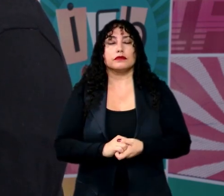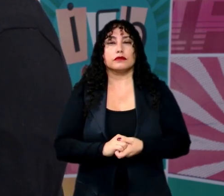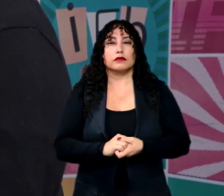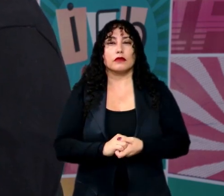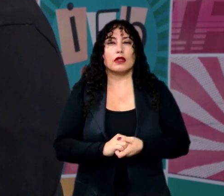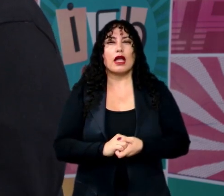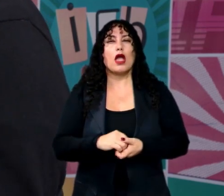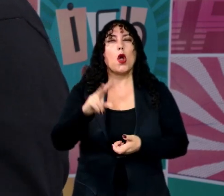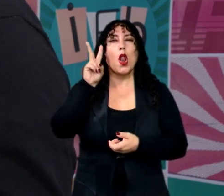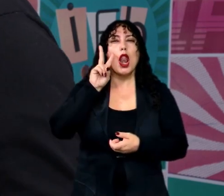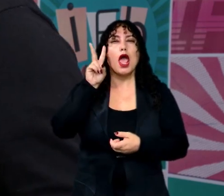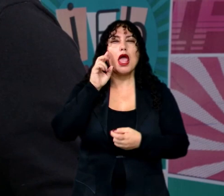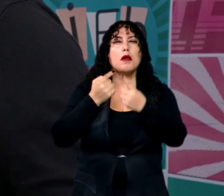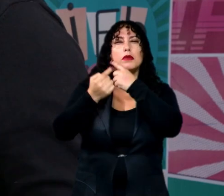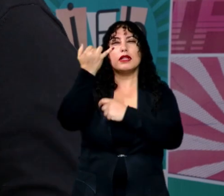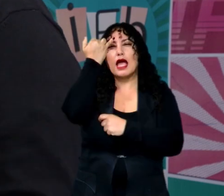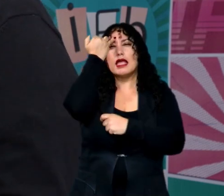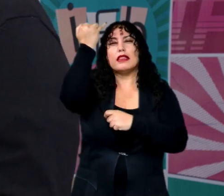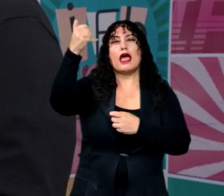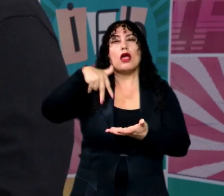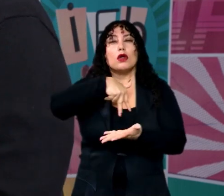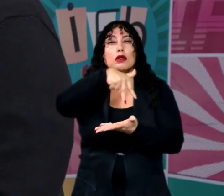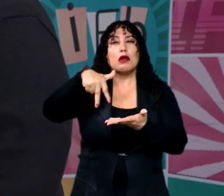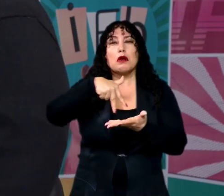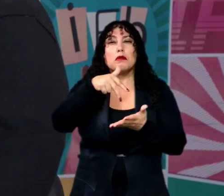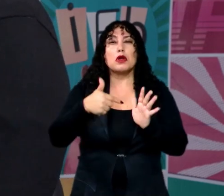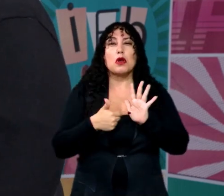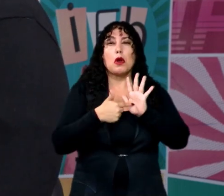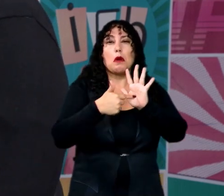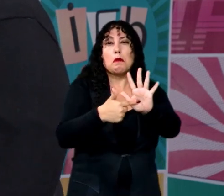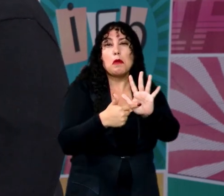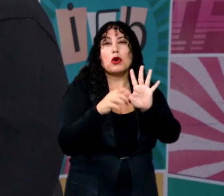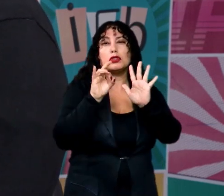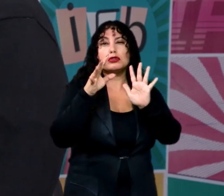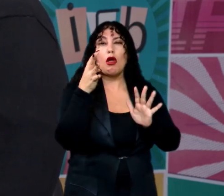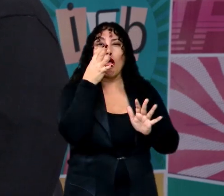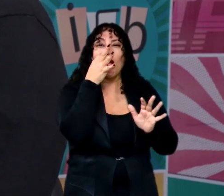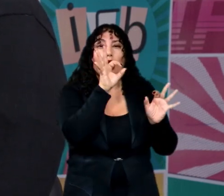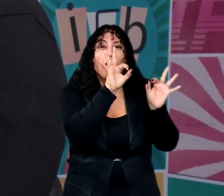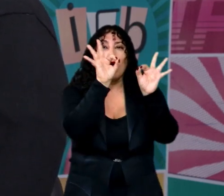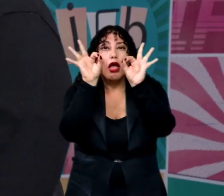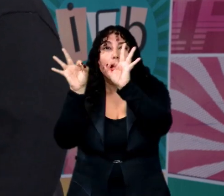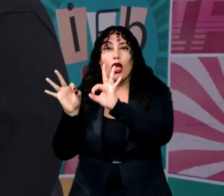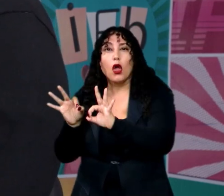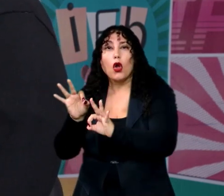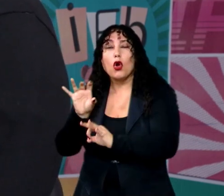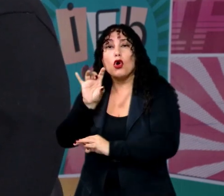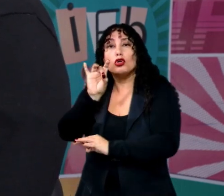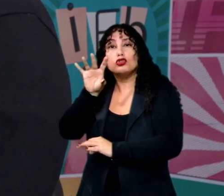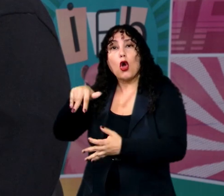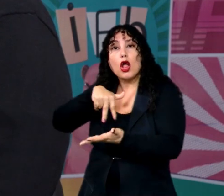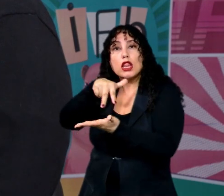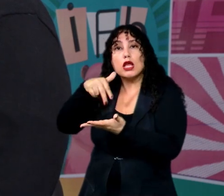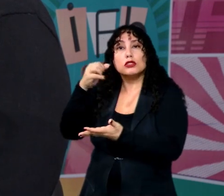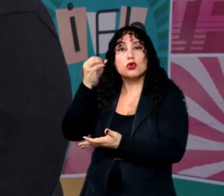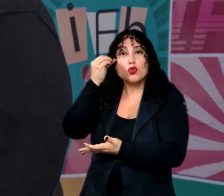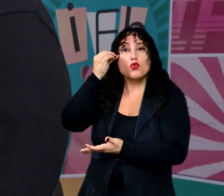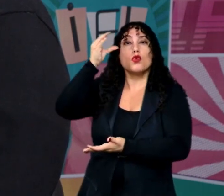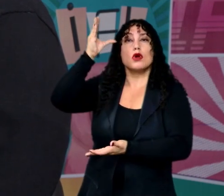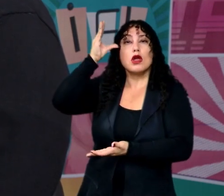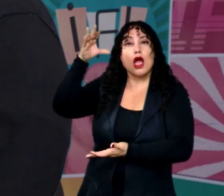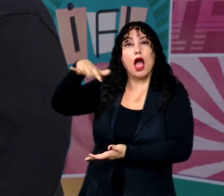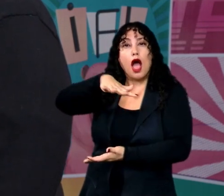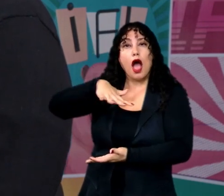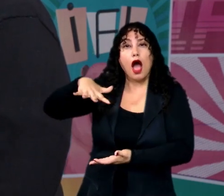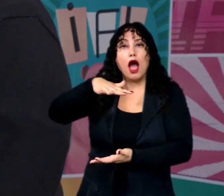me remete a essa ideia da dança como entretenimento e a dança como conhecimento, a dança como uma área de conhecimento